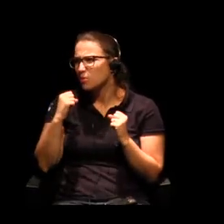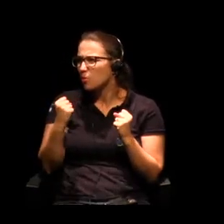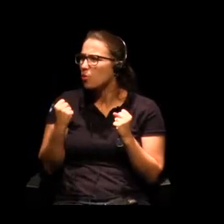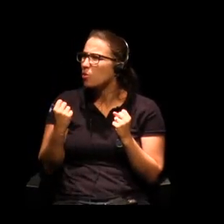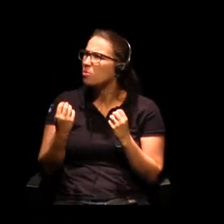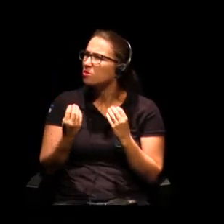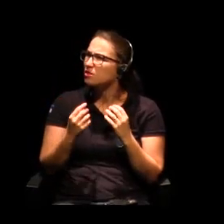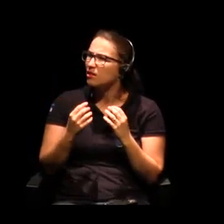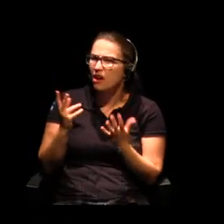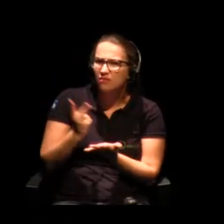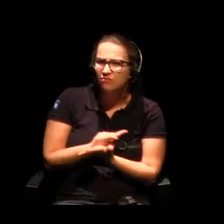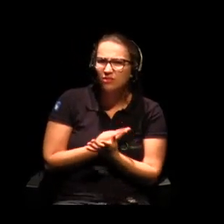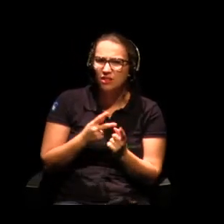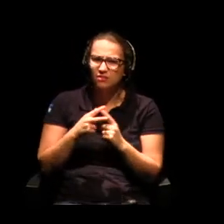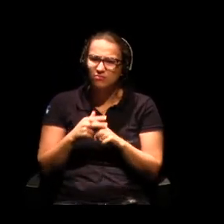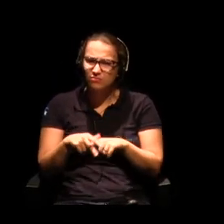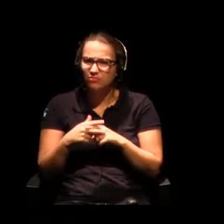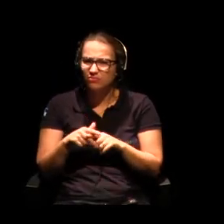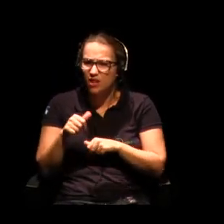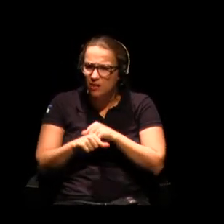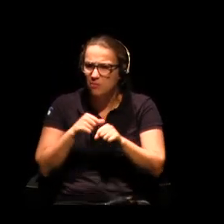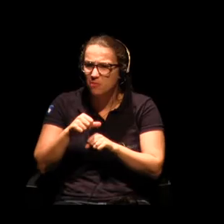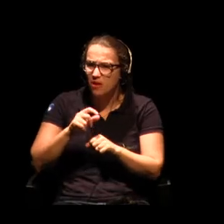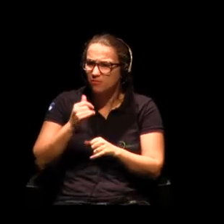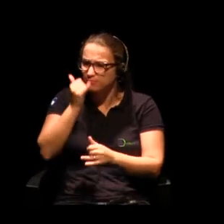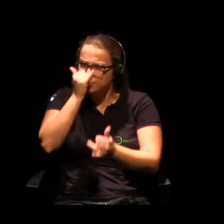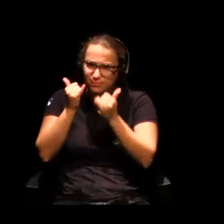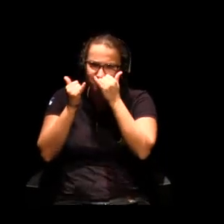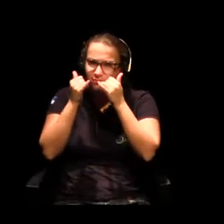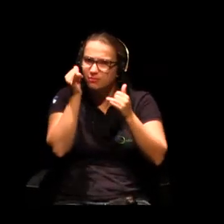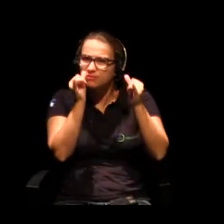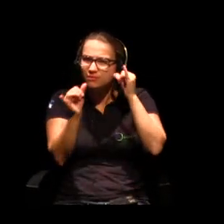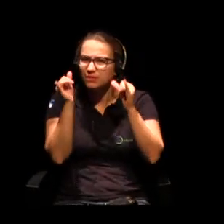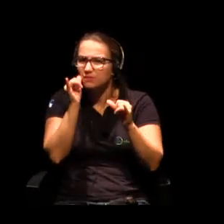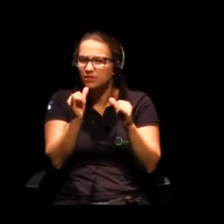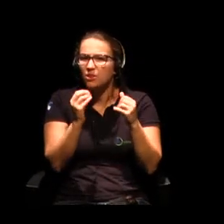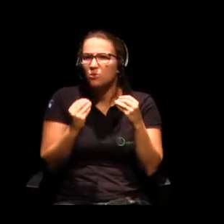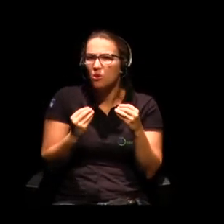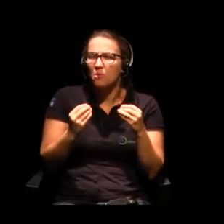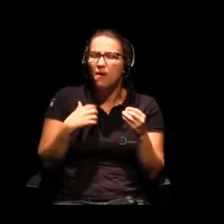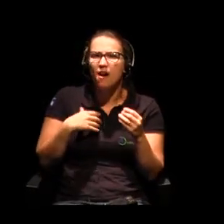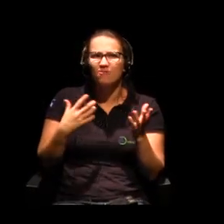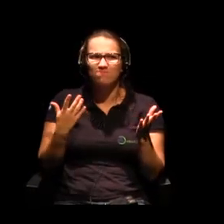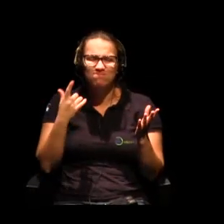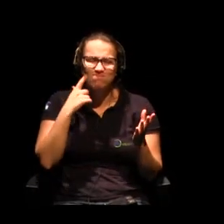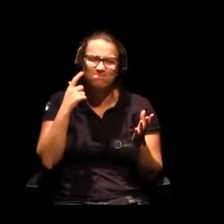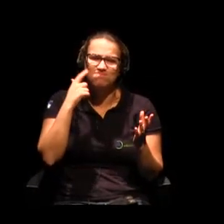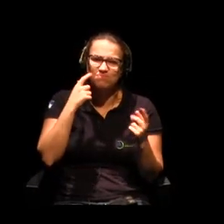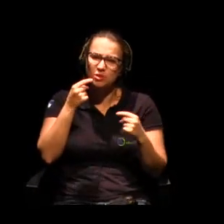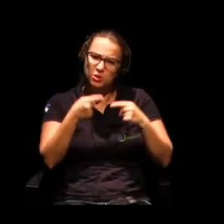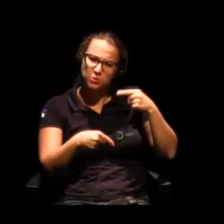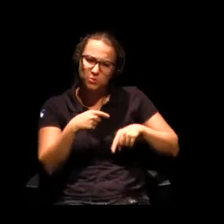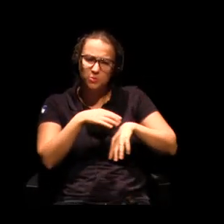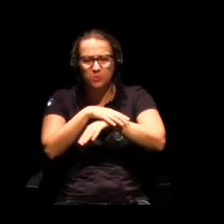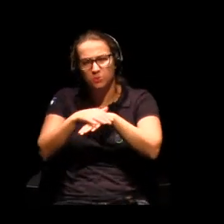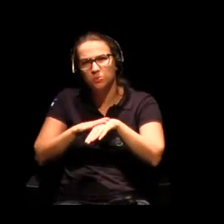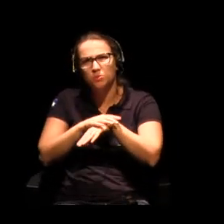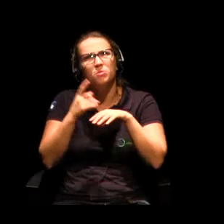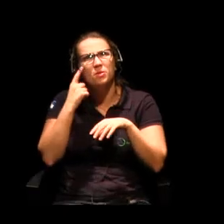que reconsiderar como consertar esse tipo de infraestrutura. Essa foi